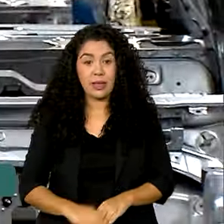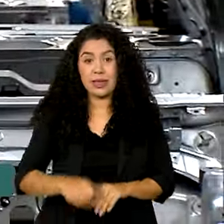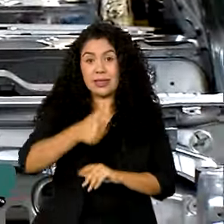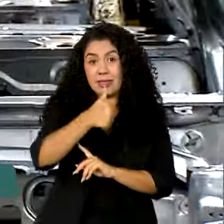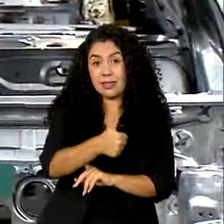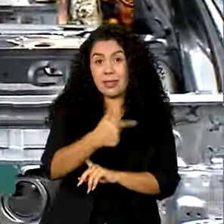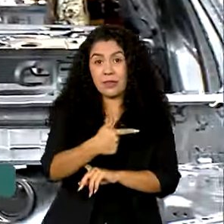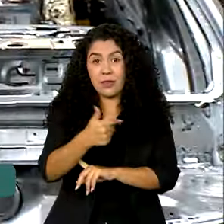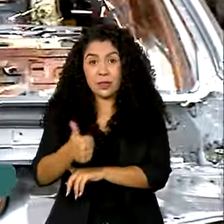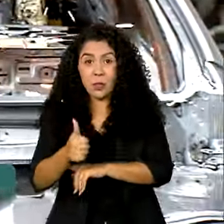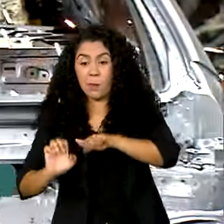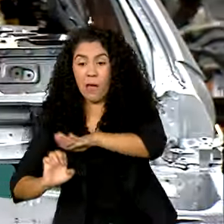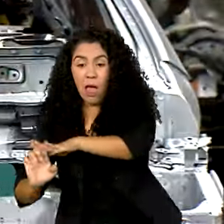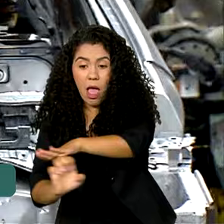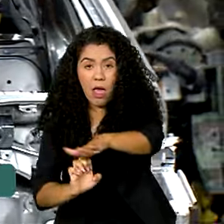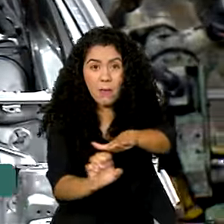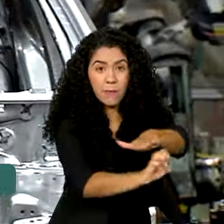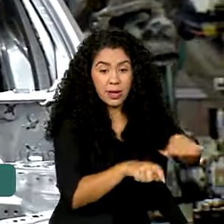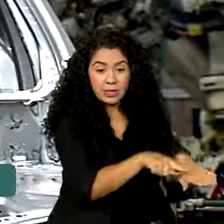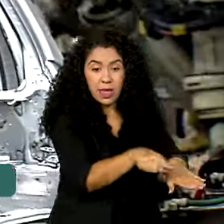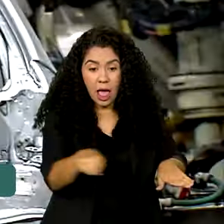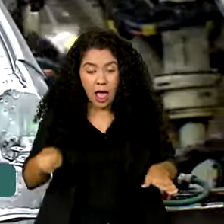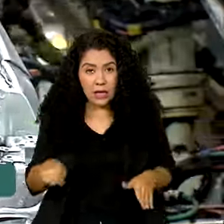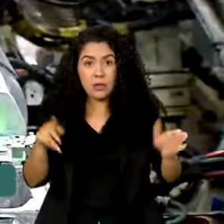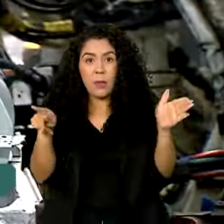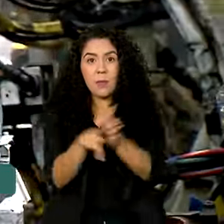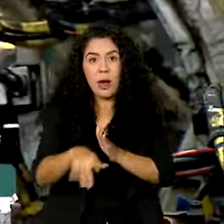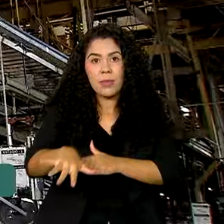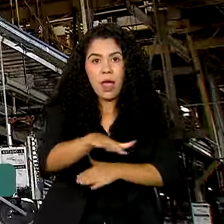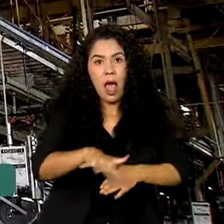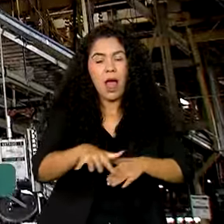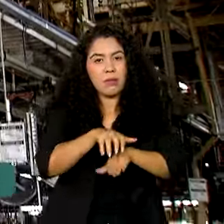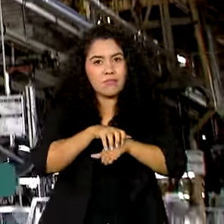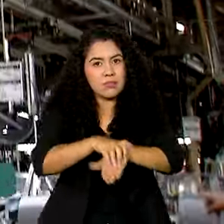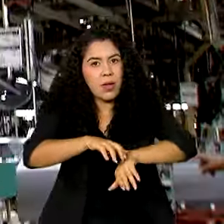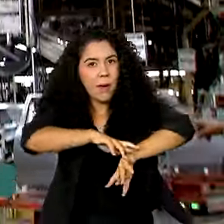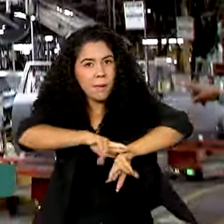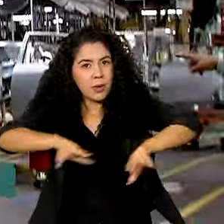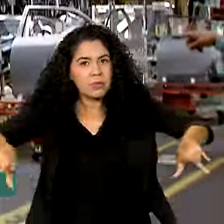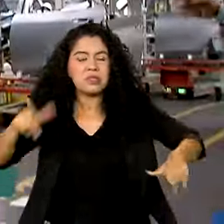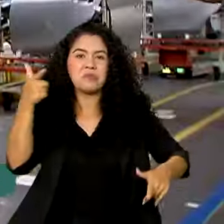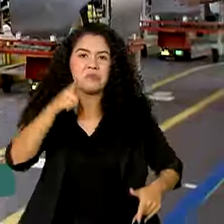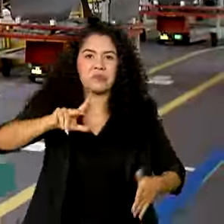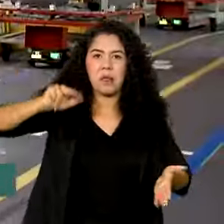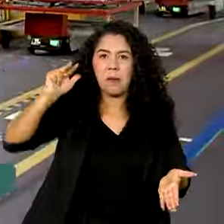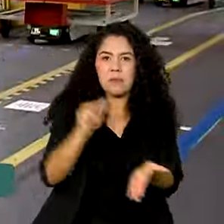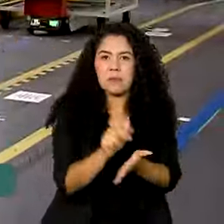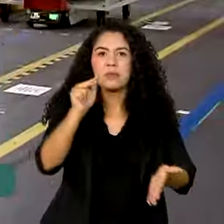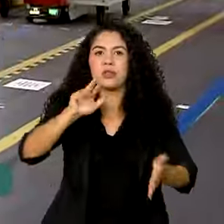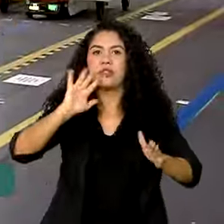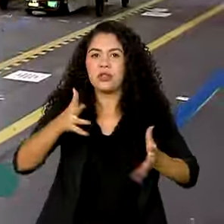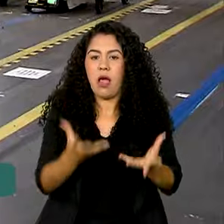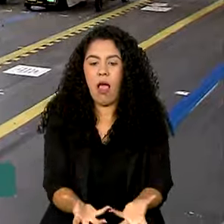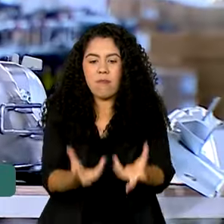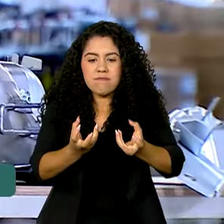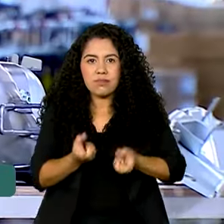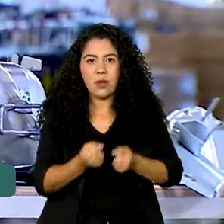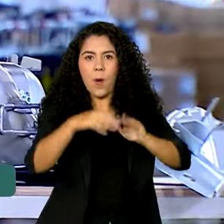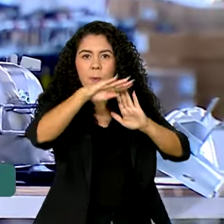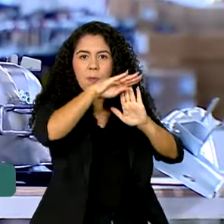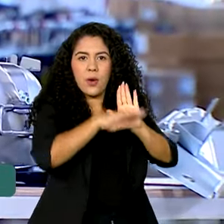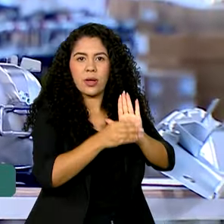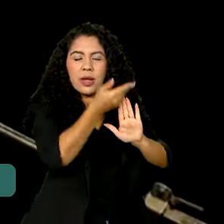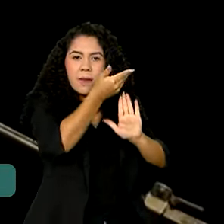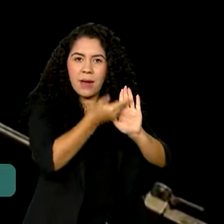121 empresas do setor automotivo já estão habilitadas no Programa de Mobilidade Verde e Inovação do